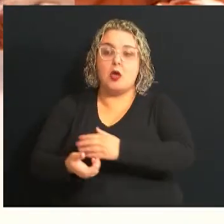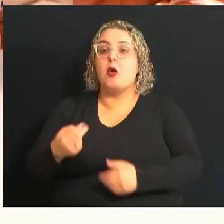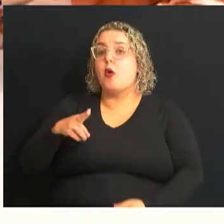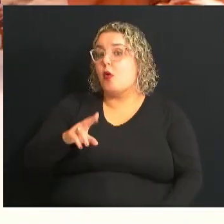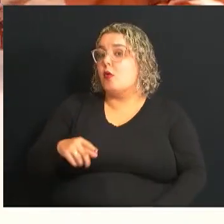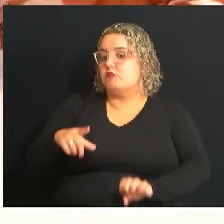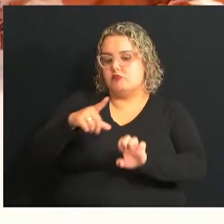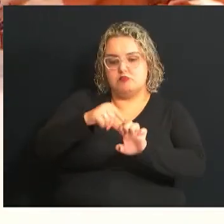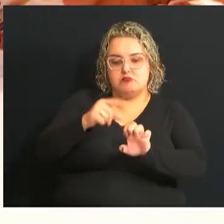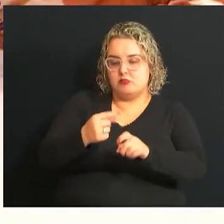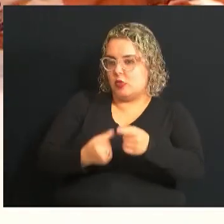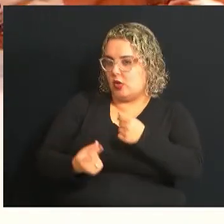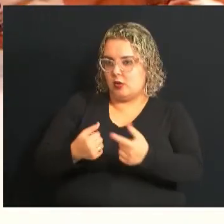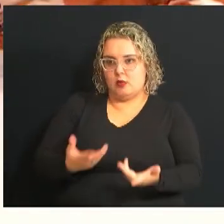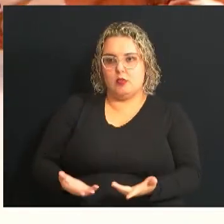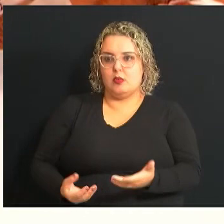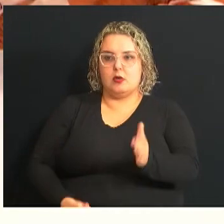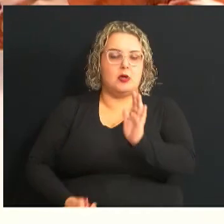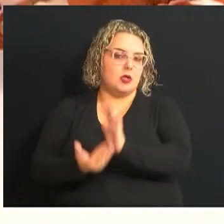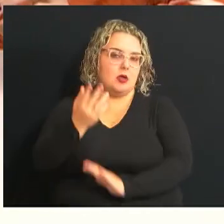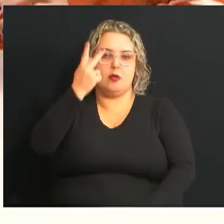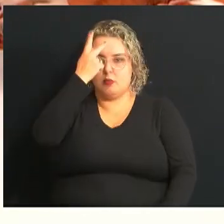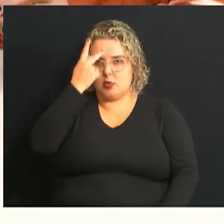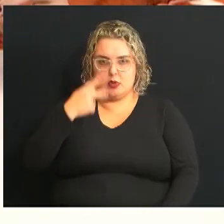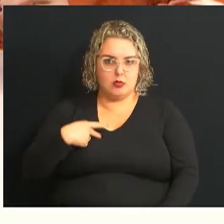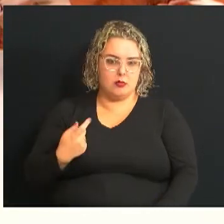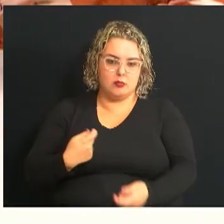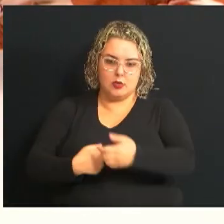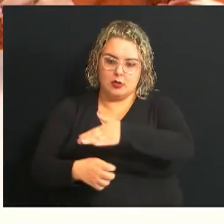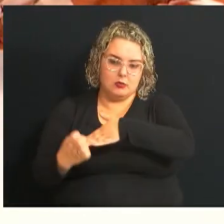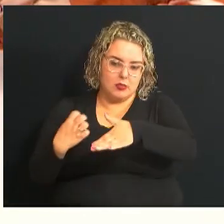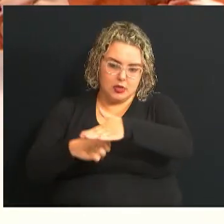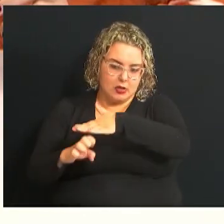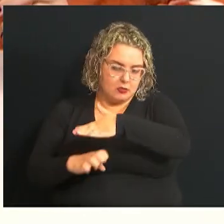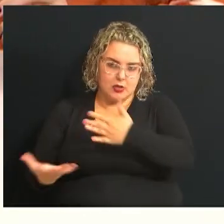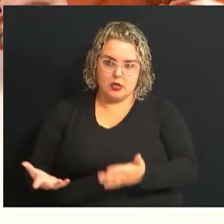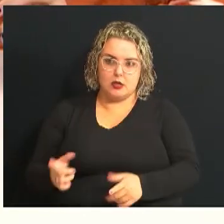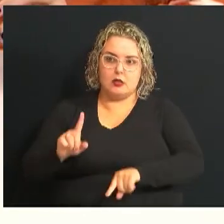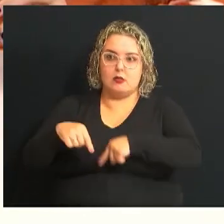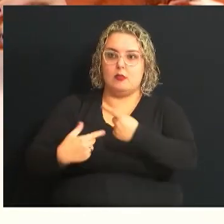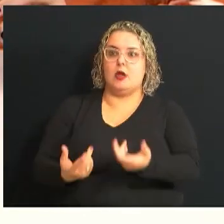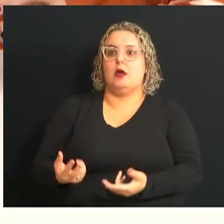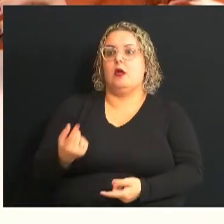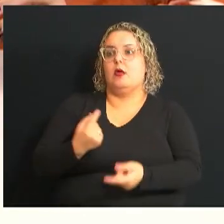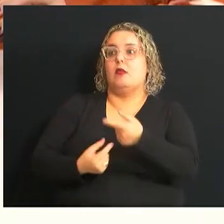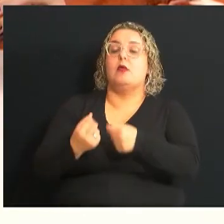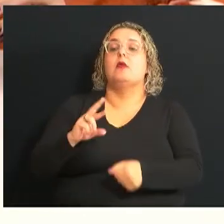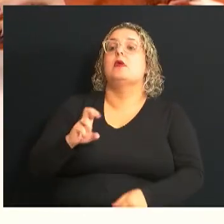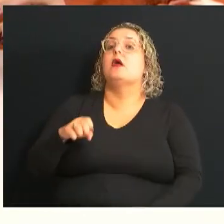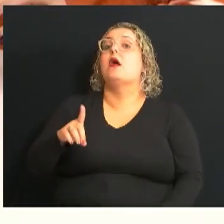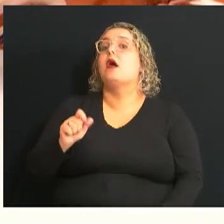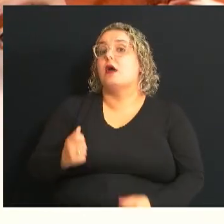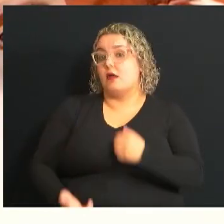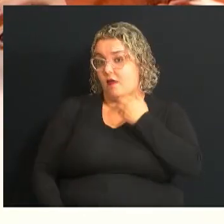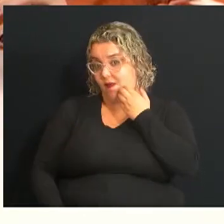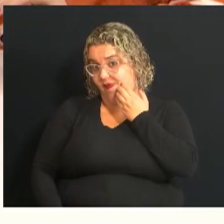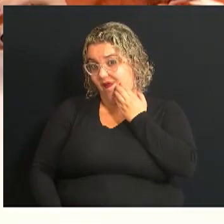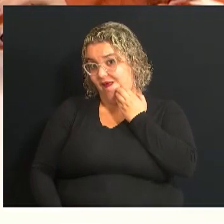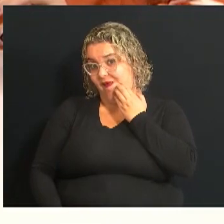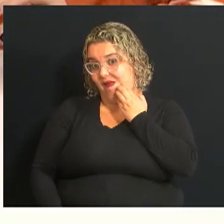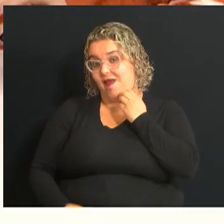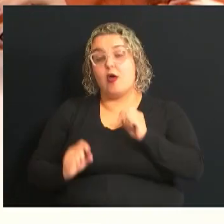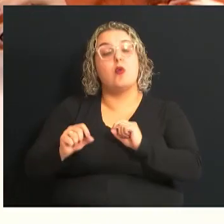dinheiro, montar o seu próprio negócio e dali extrair uma outra renda. E o que compensa mais? Porque o imóvel